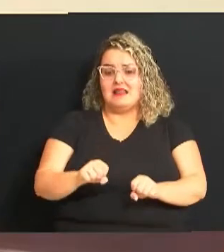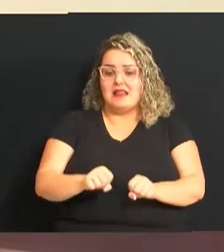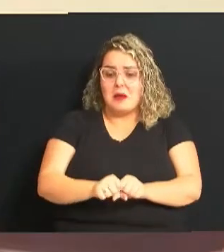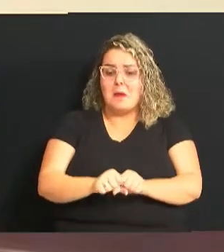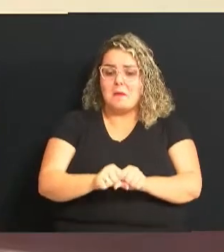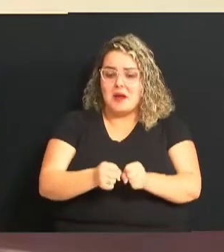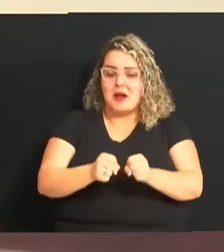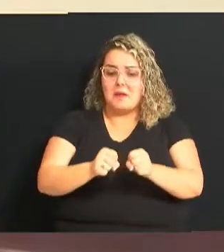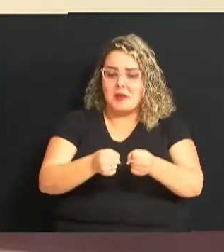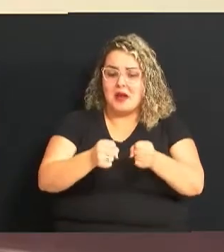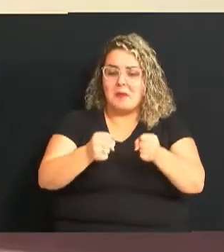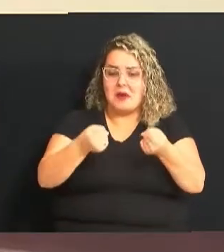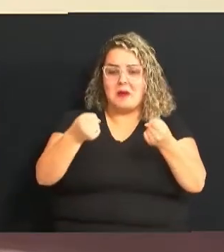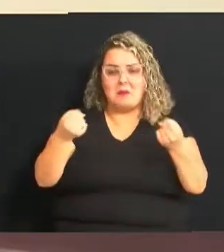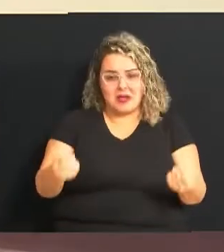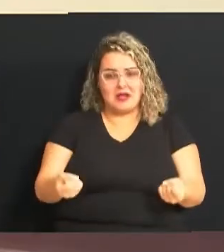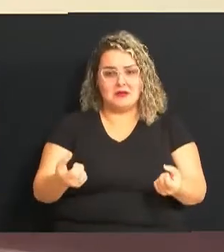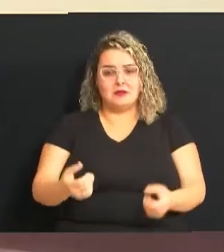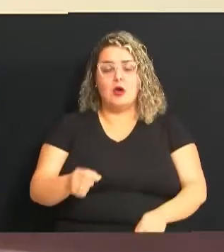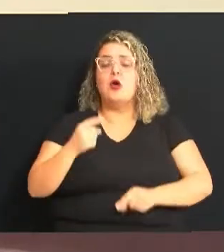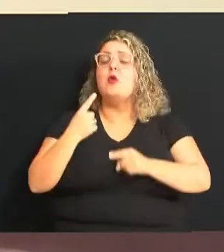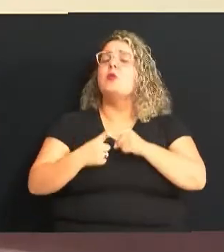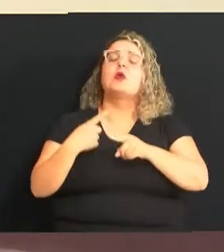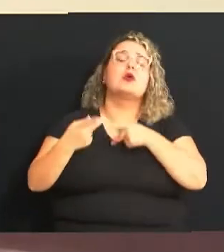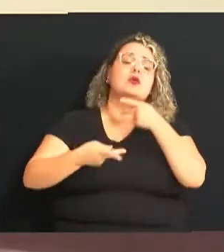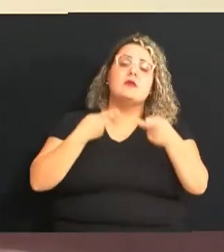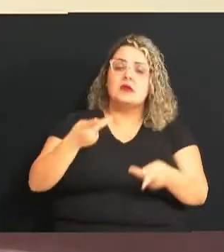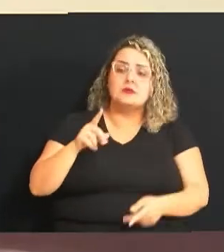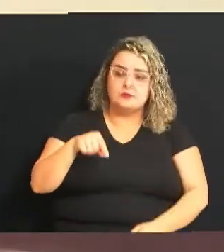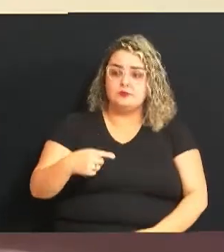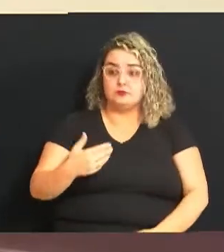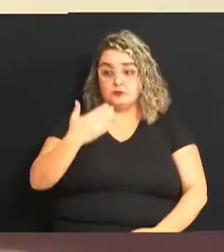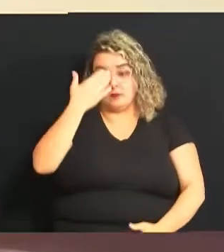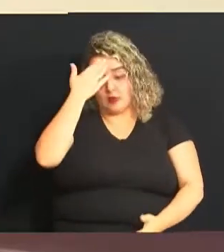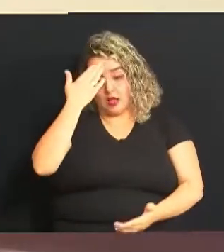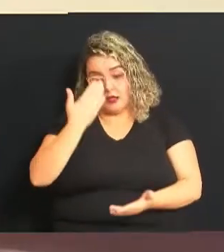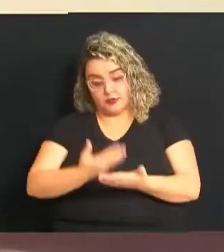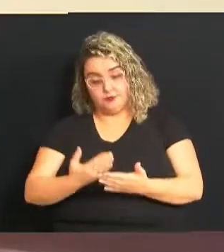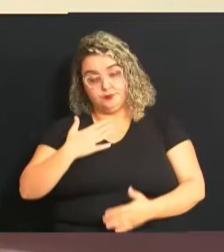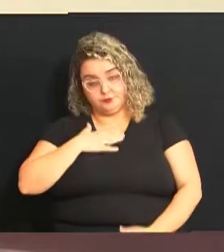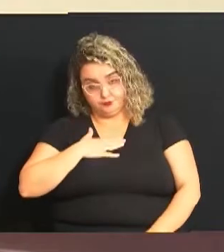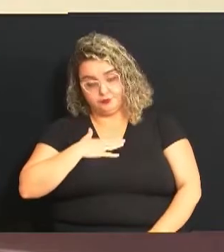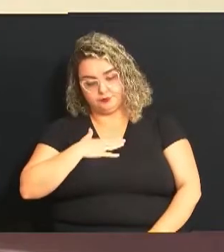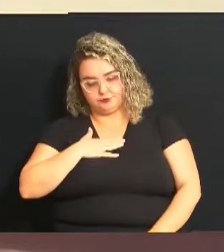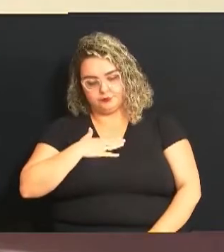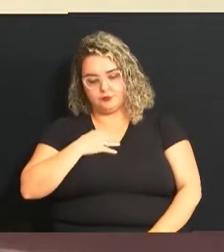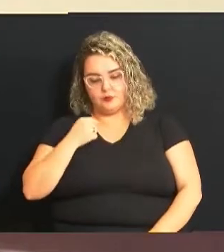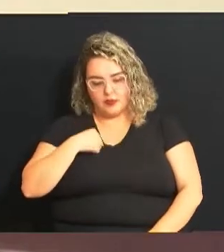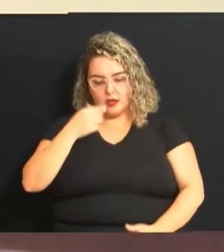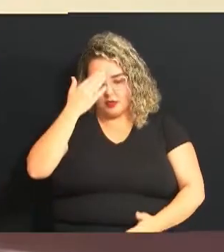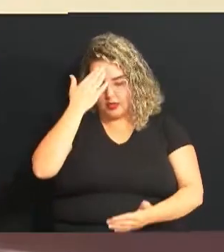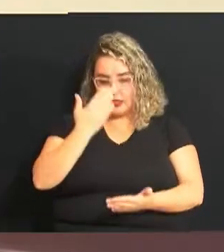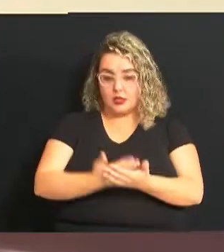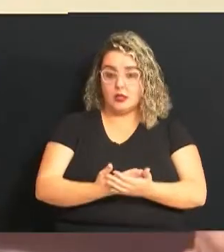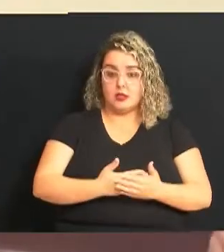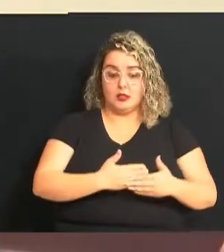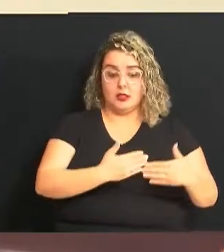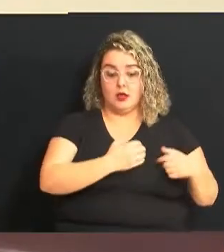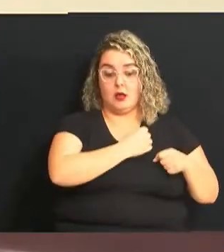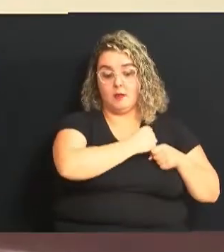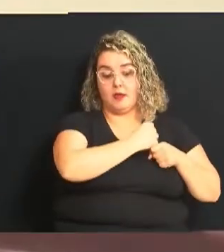últimos anos. Então, por que eu estou dizendo isso? Porque eu acredito que os próximos anos, essa próxima década,